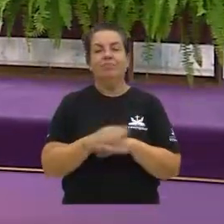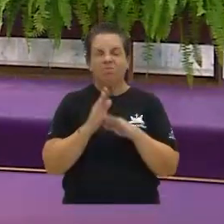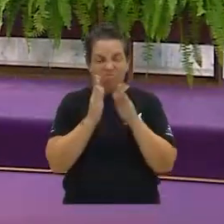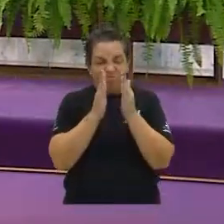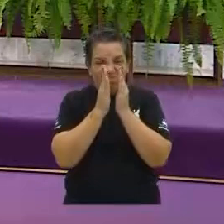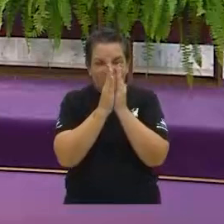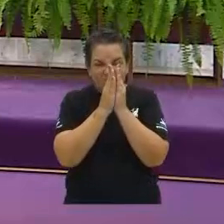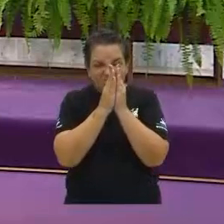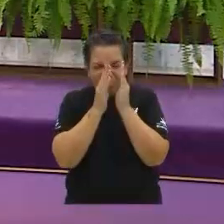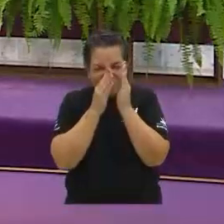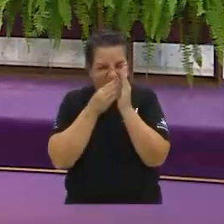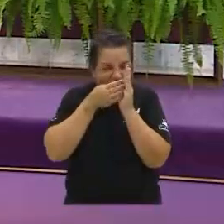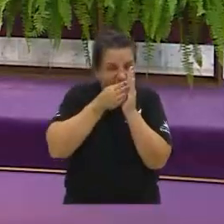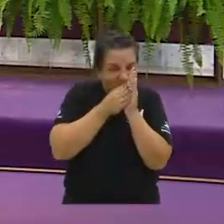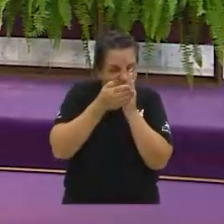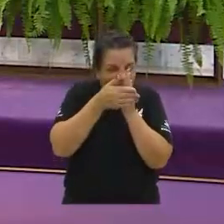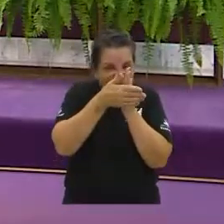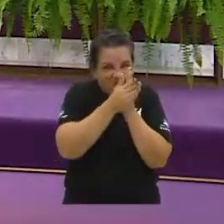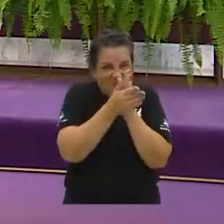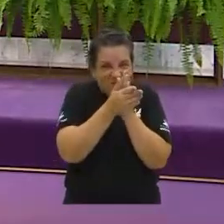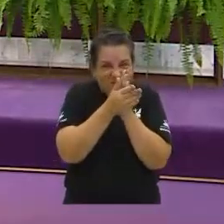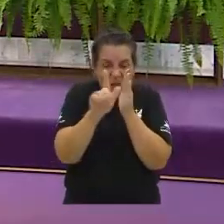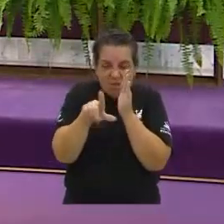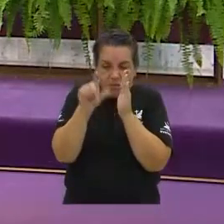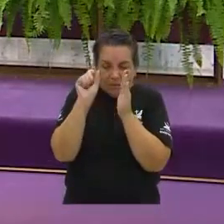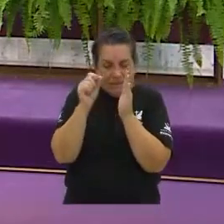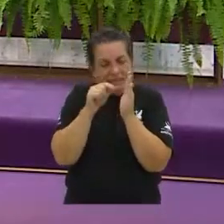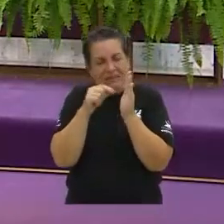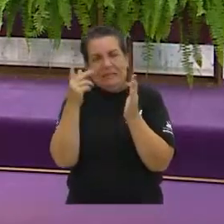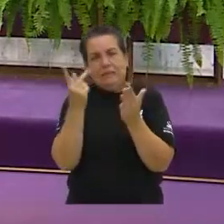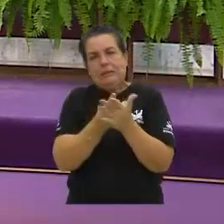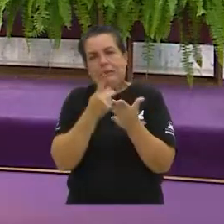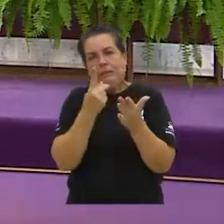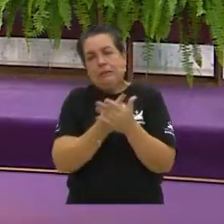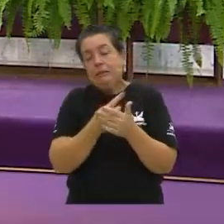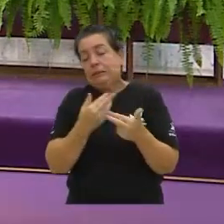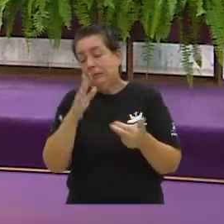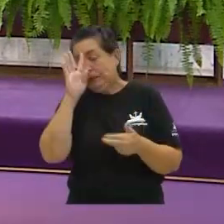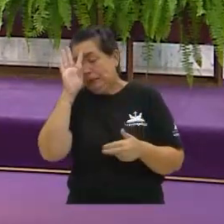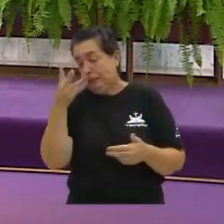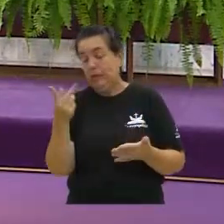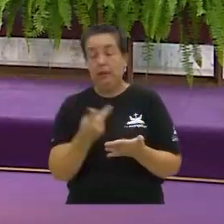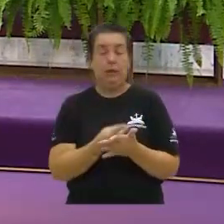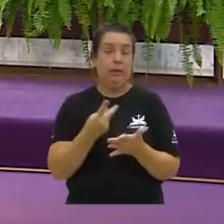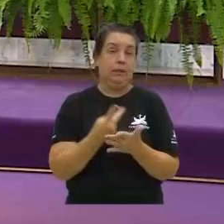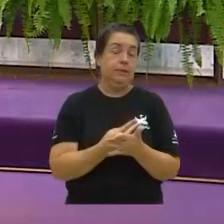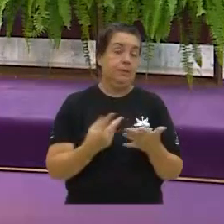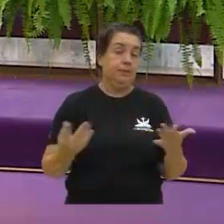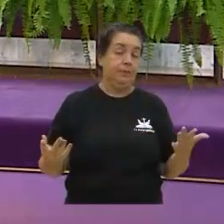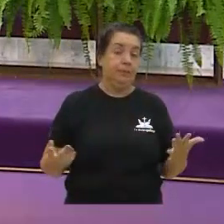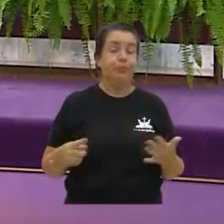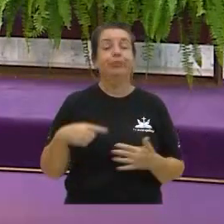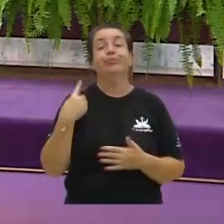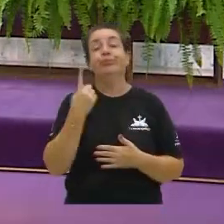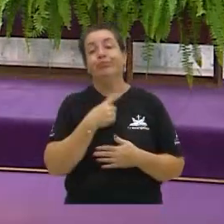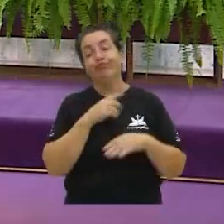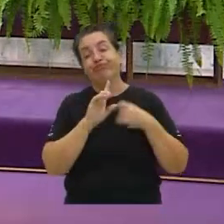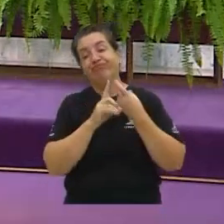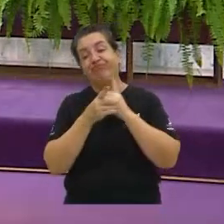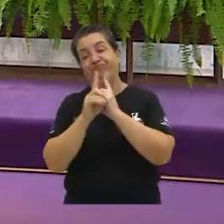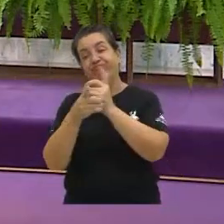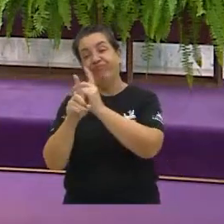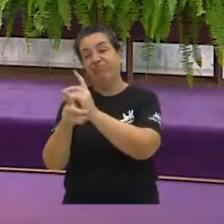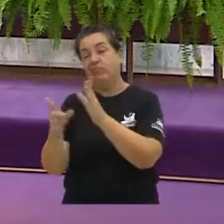Frestas que nós vamos deixando nas nossas escolhas, nas nossas decisões, no nosso discipulado.